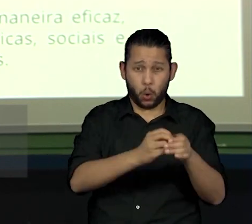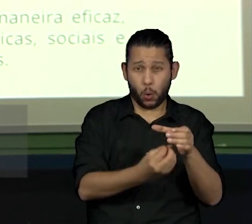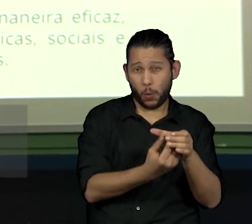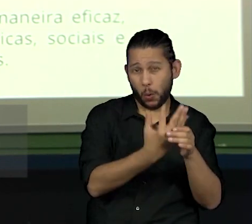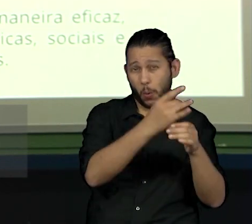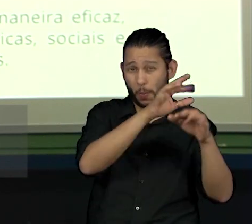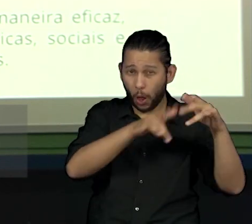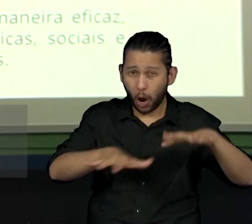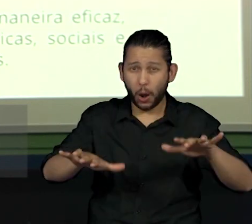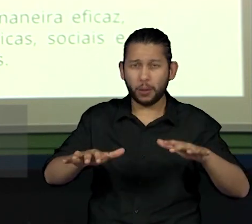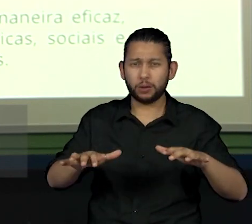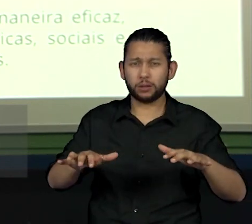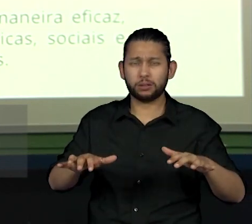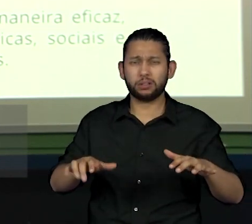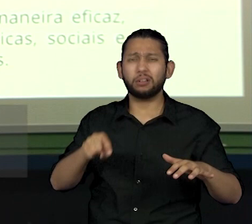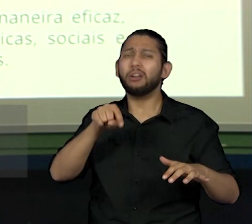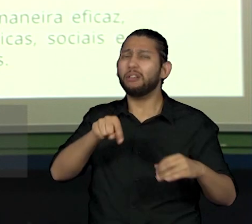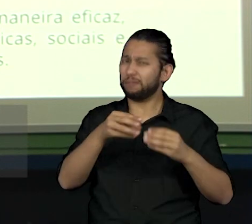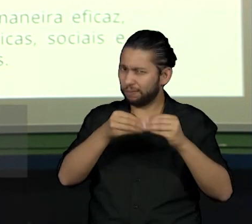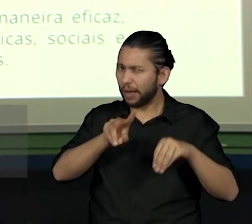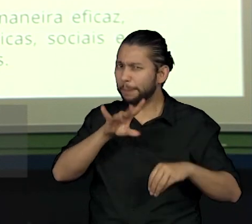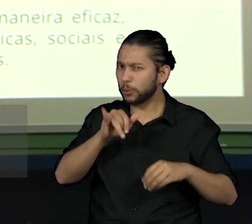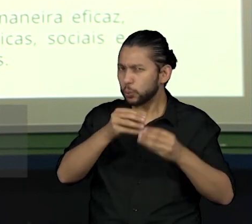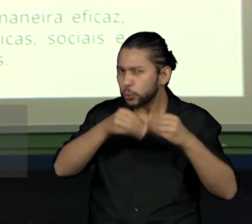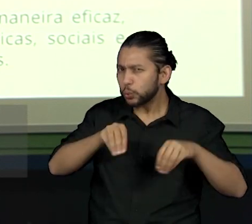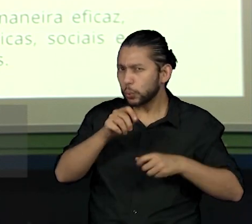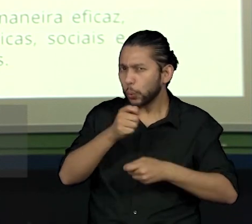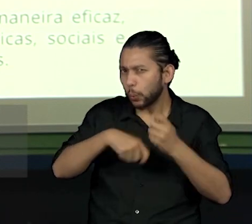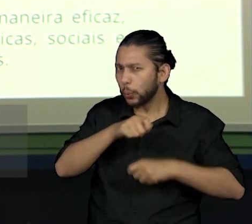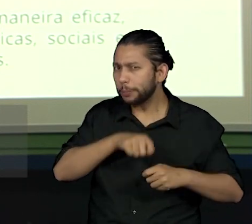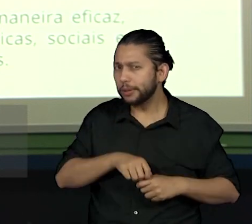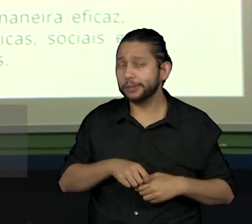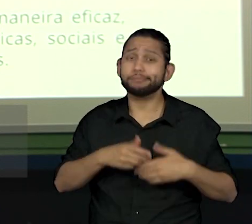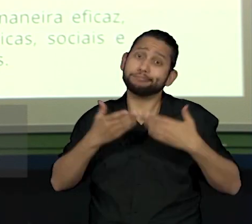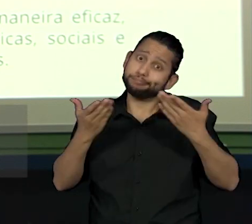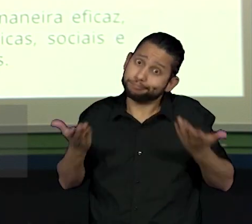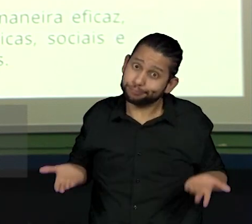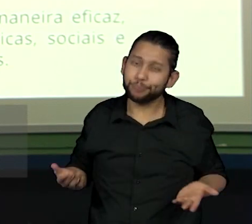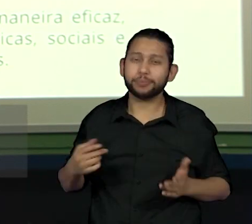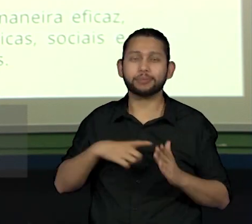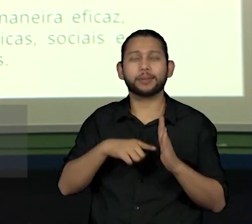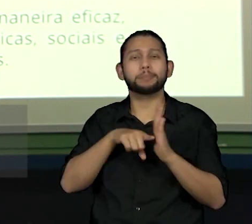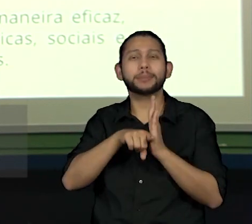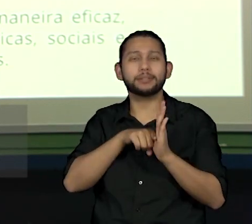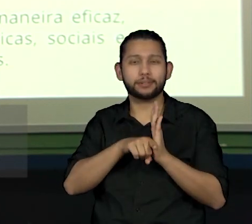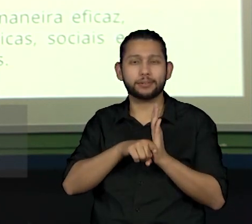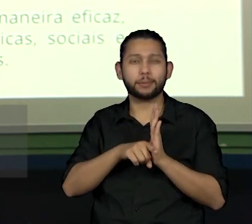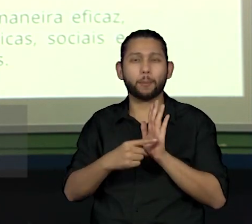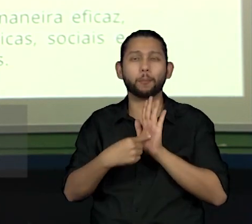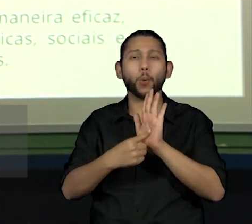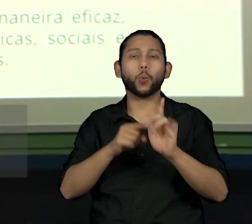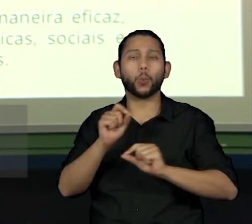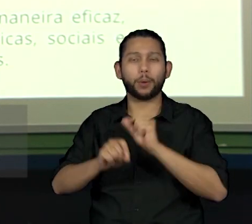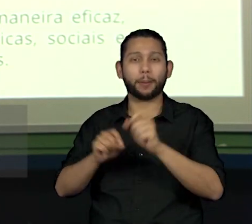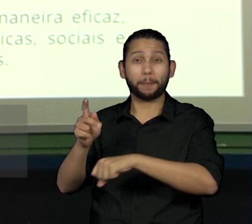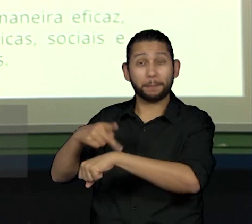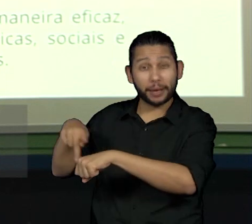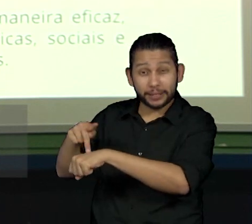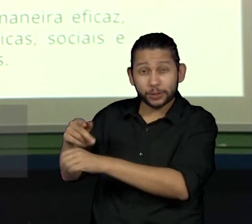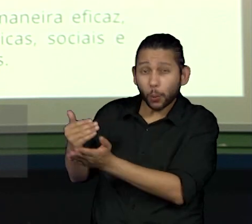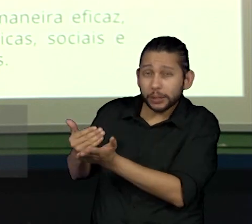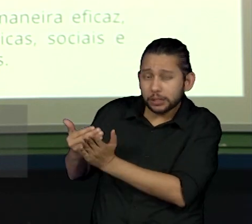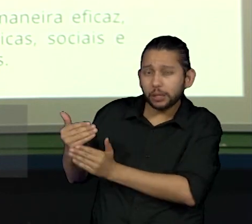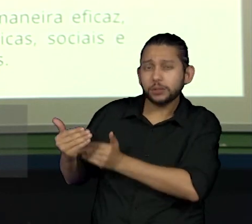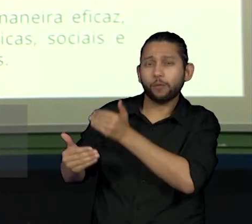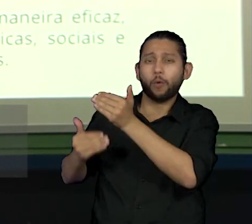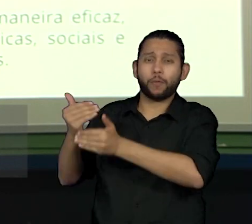crescer economicamente ou ele vai ser afetado, né? Então existem pesquisas que principalmente os países em desenvolvimento são